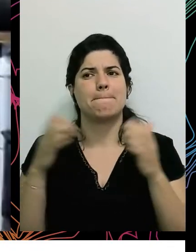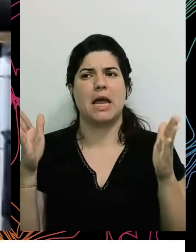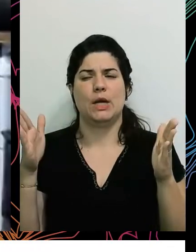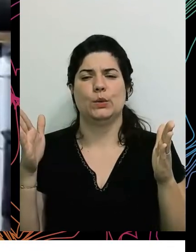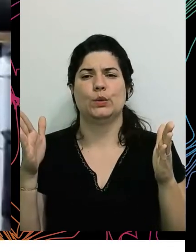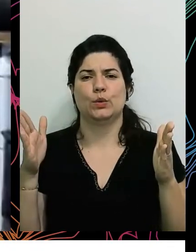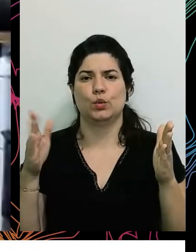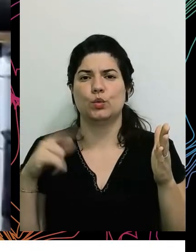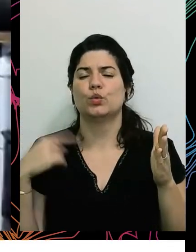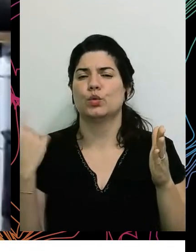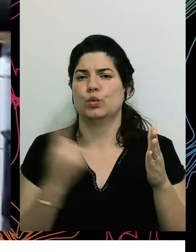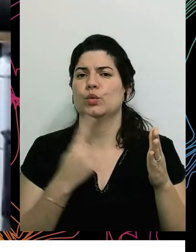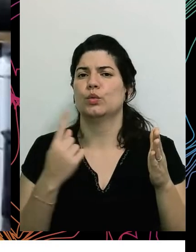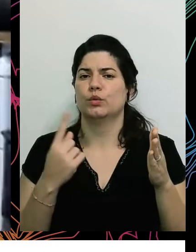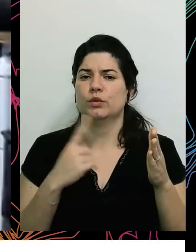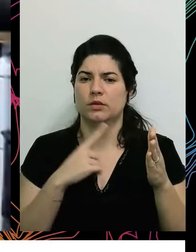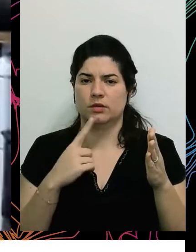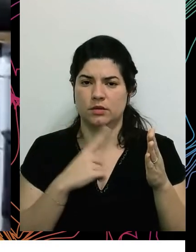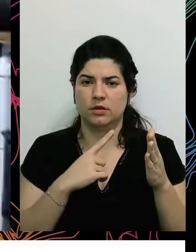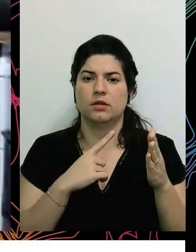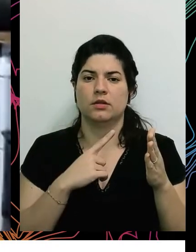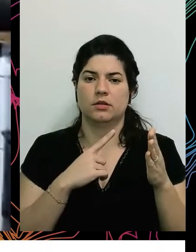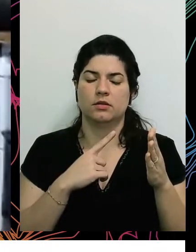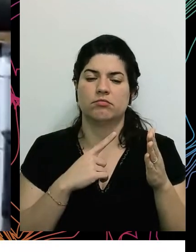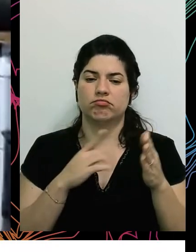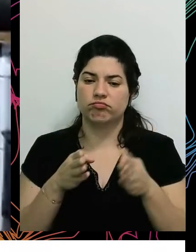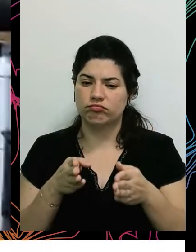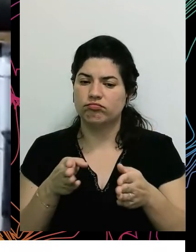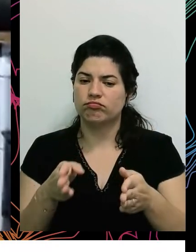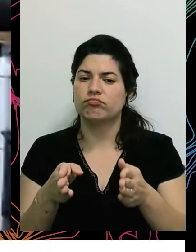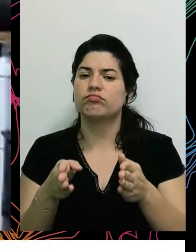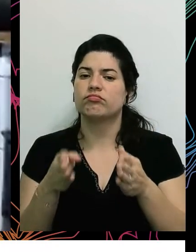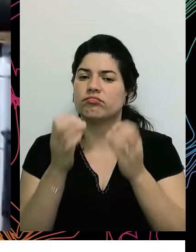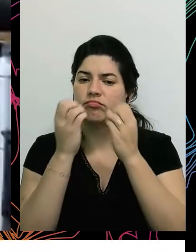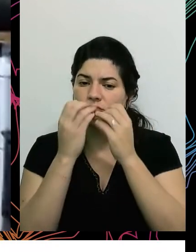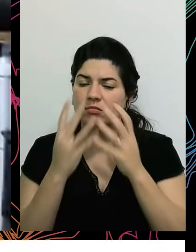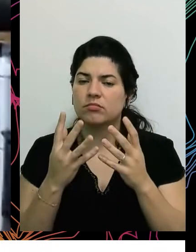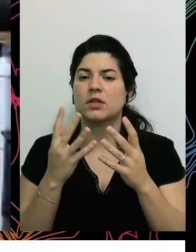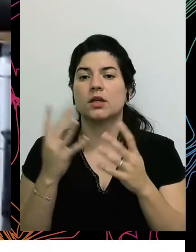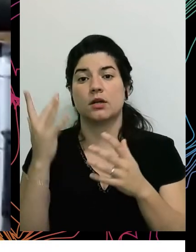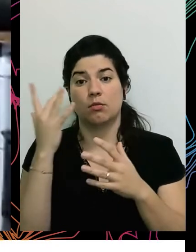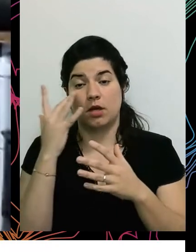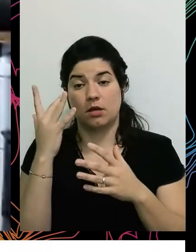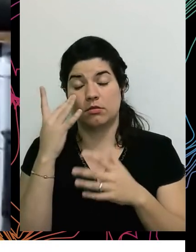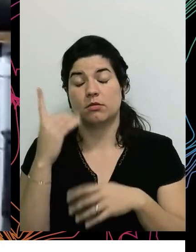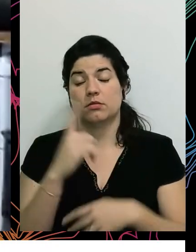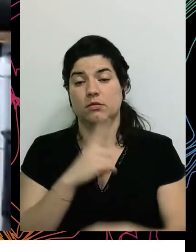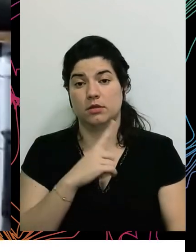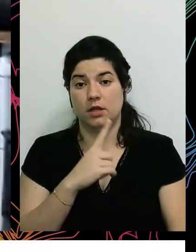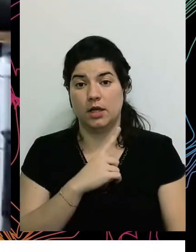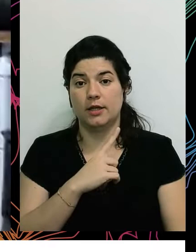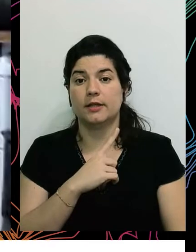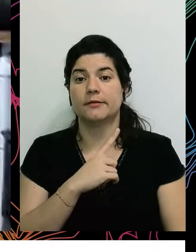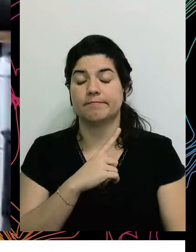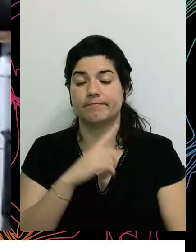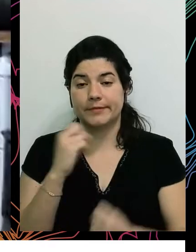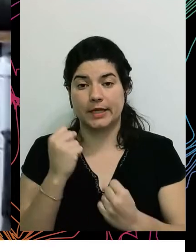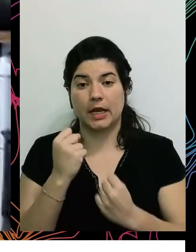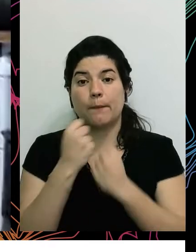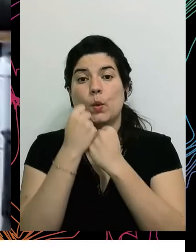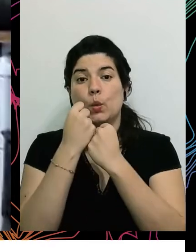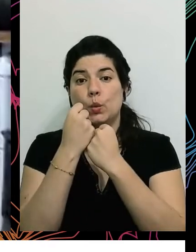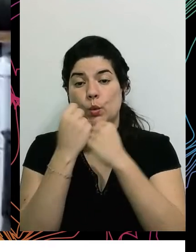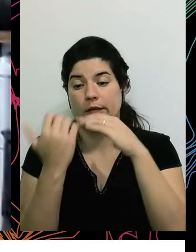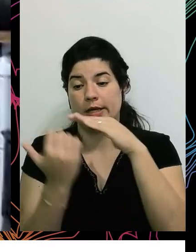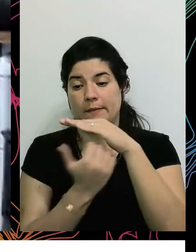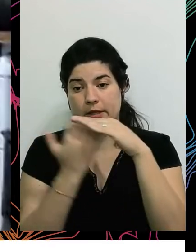gente tá muito bem encaminhada. Eu acho que a gente tem tido apoio das empresas.